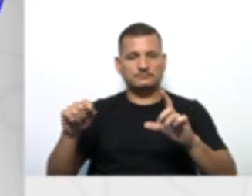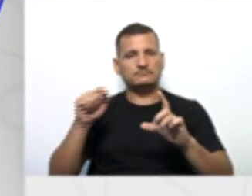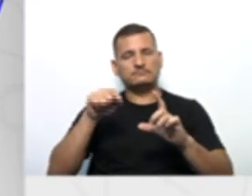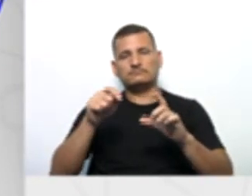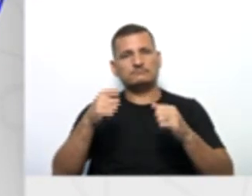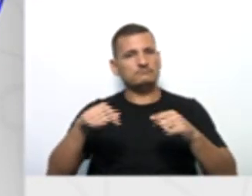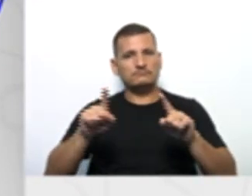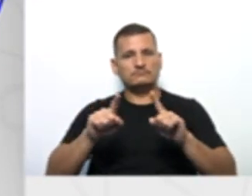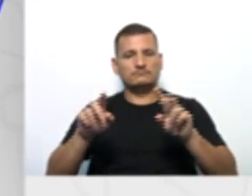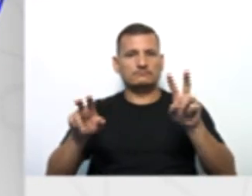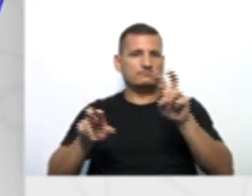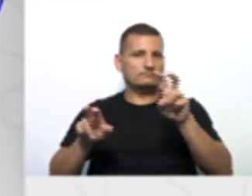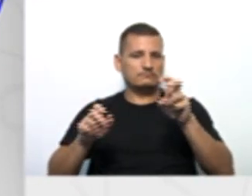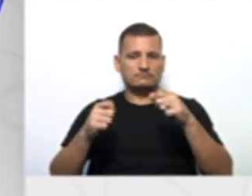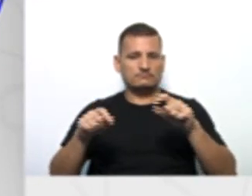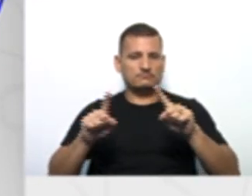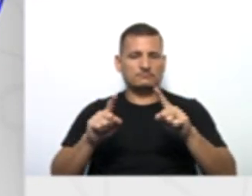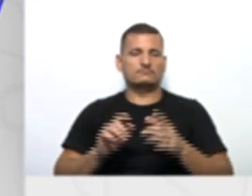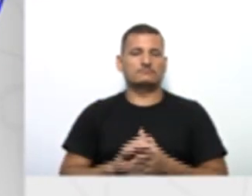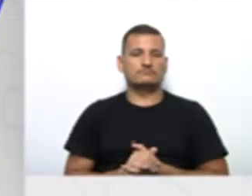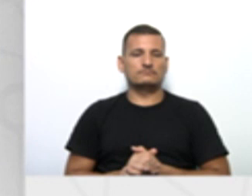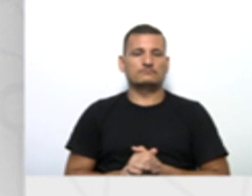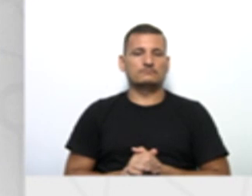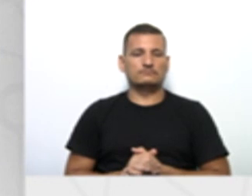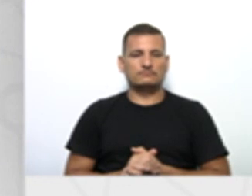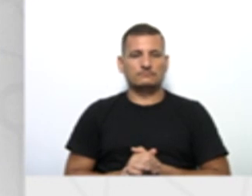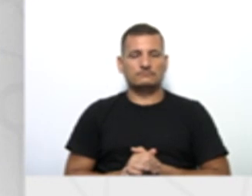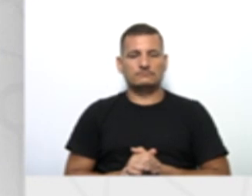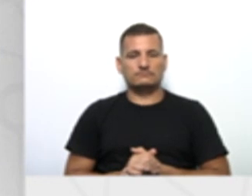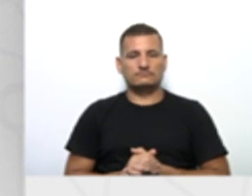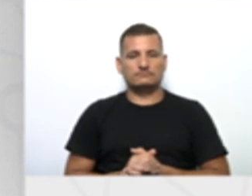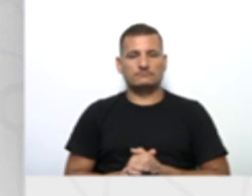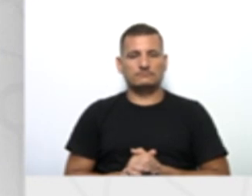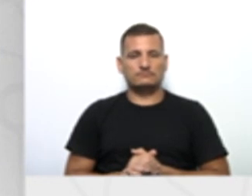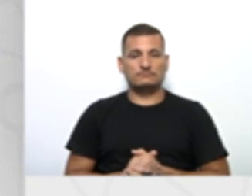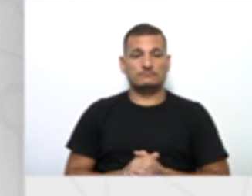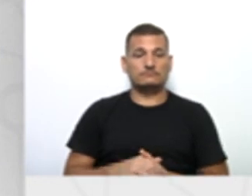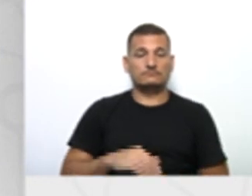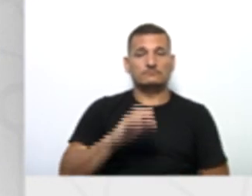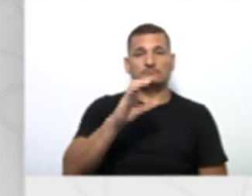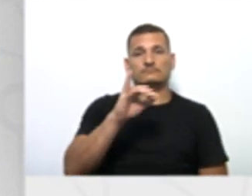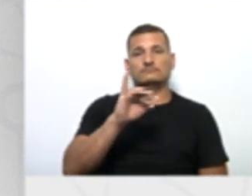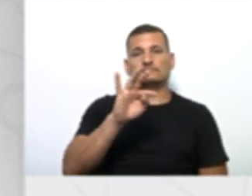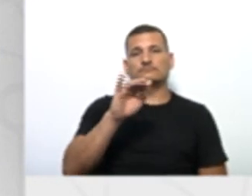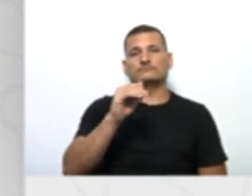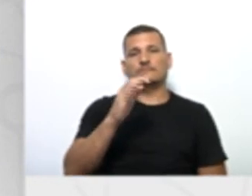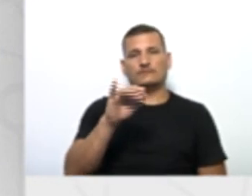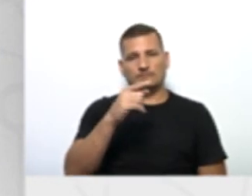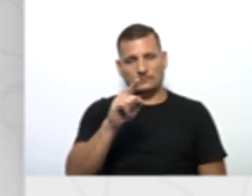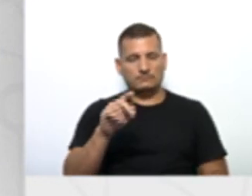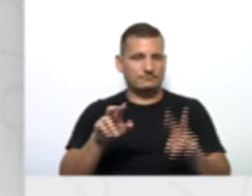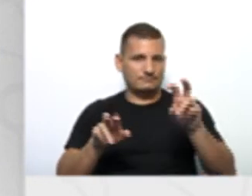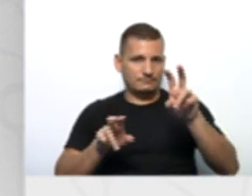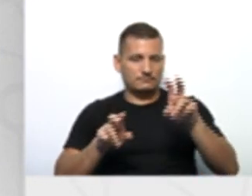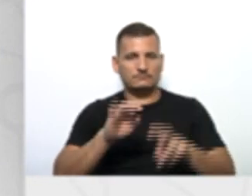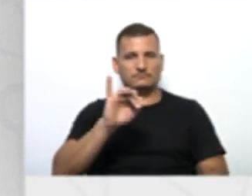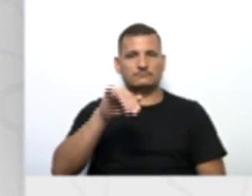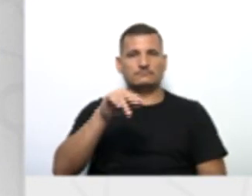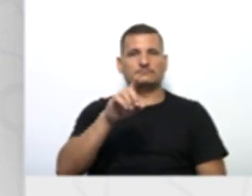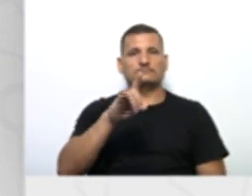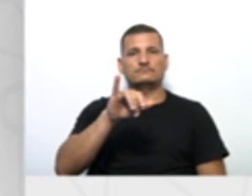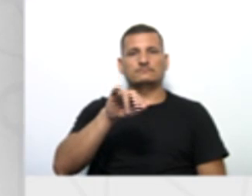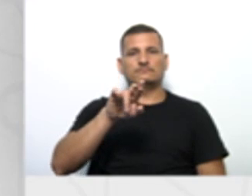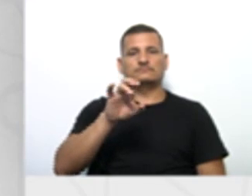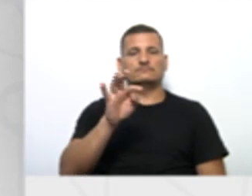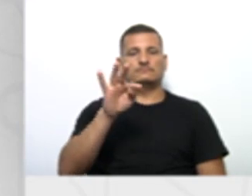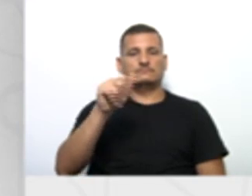O destaque já está em negrito. E... a citação indireta. A citação indireta é